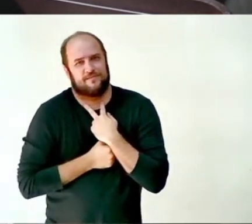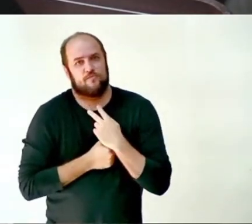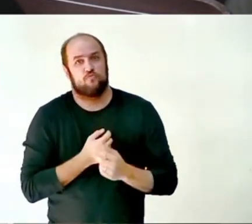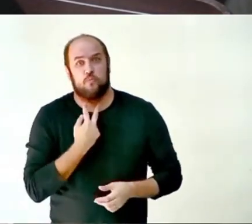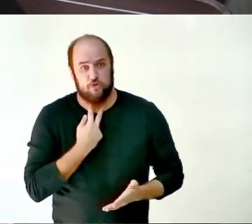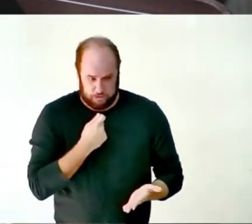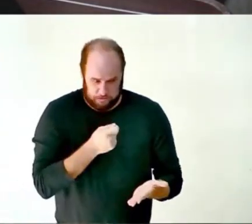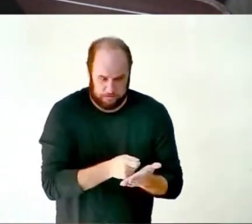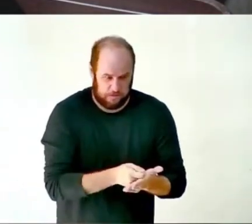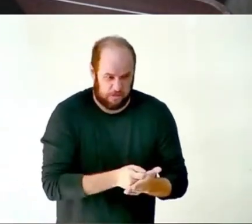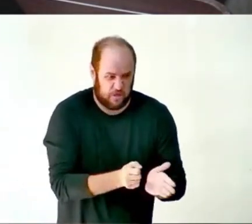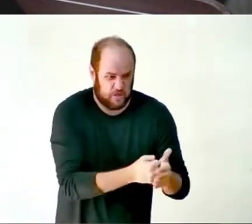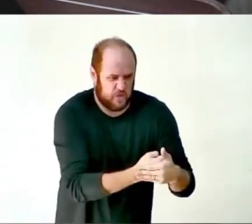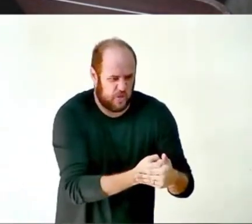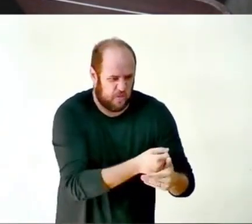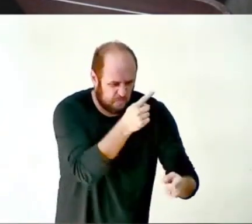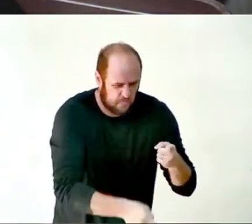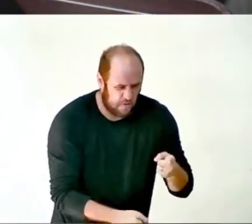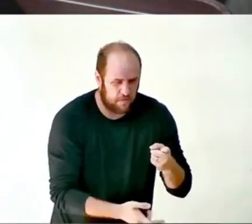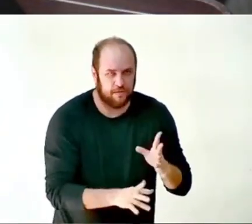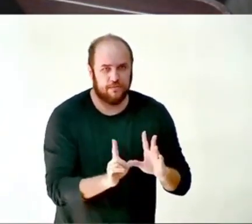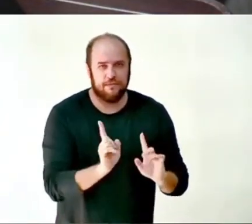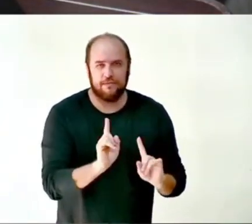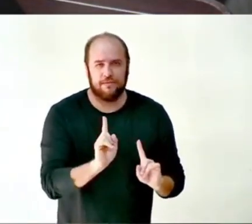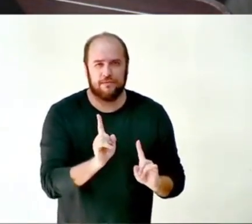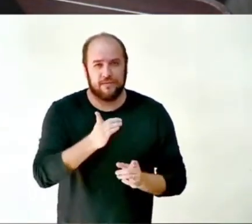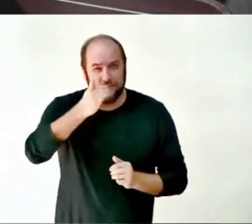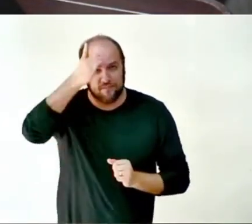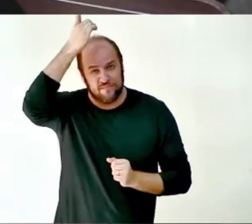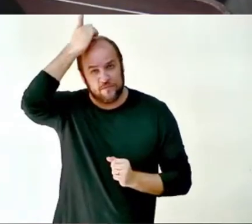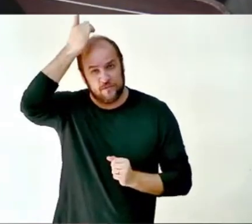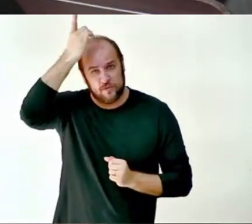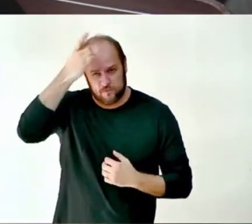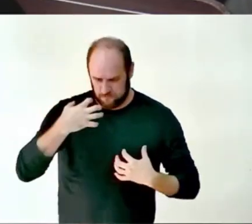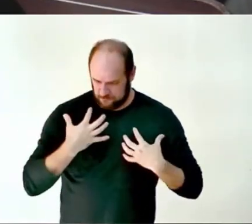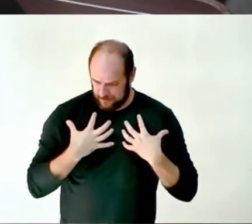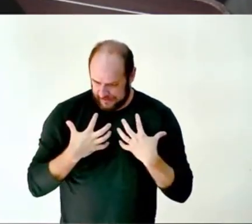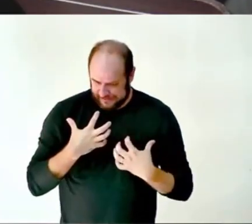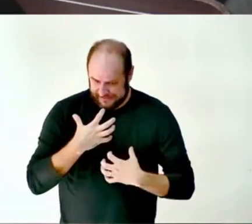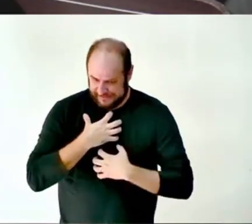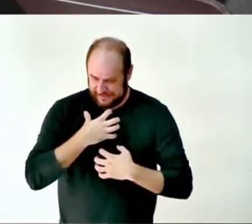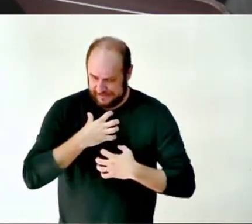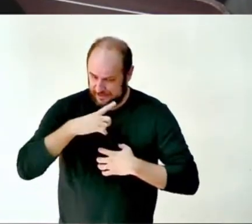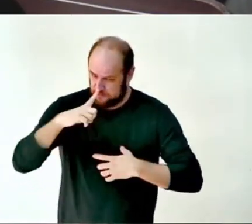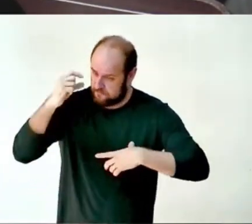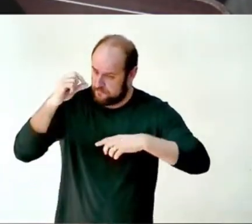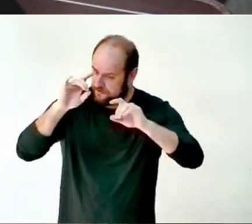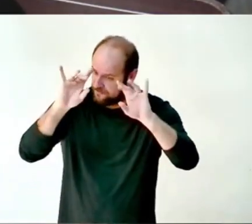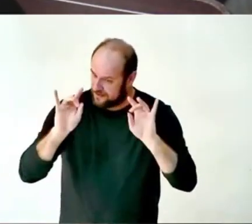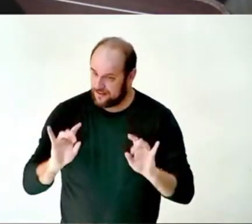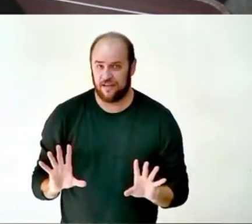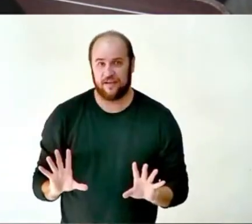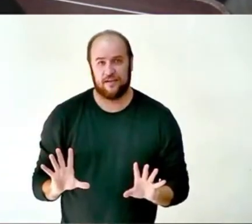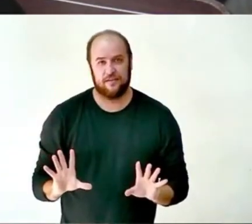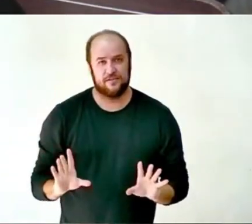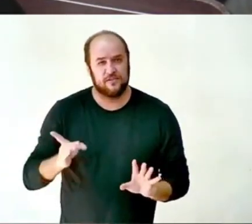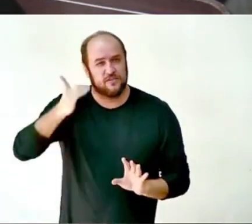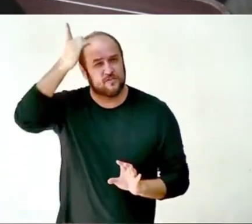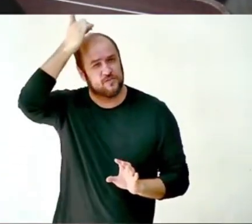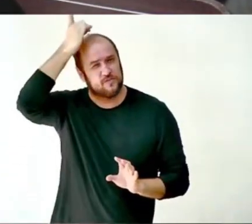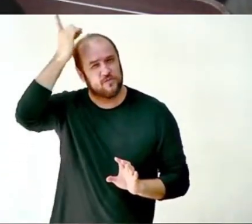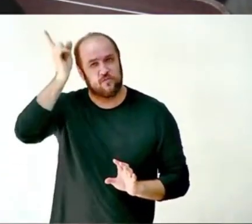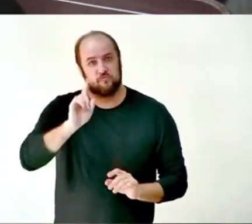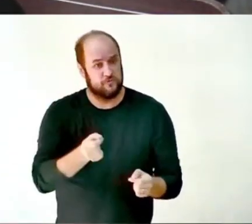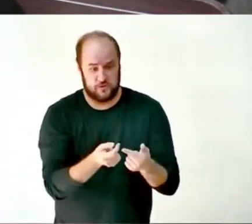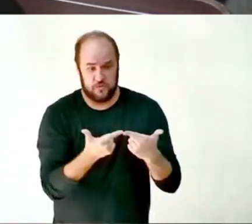dom, porque o dom é o privilégio que temos. Os talentos que Deus nos deu não foram por acaso, não foi